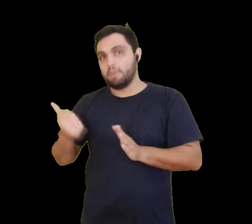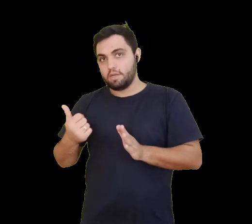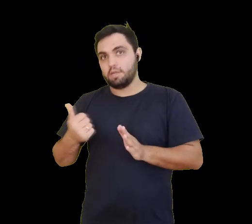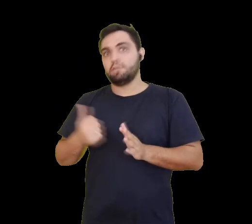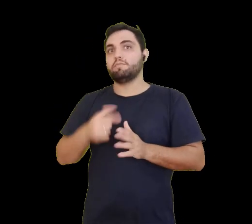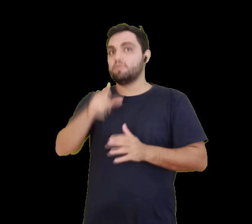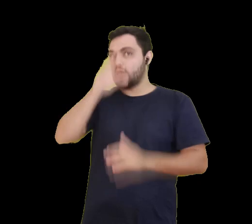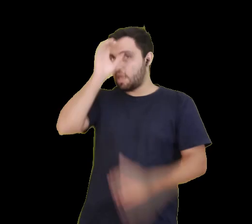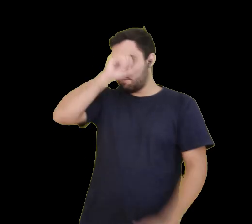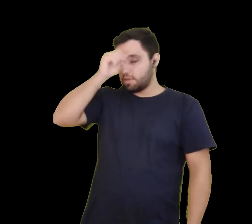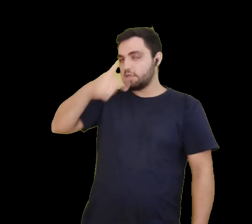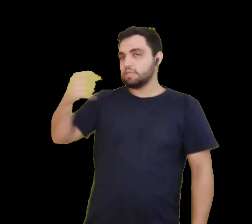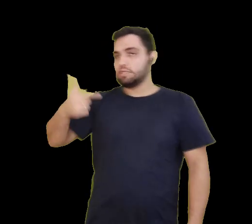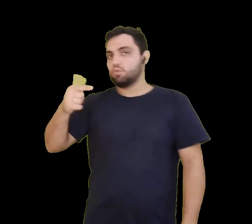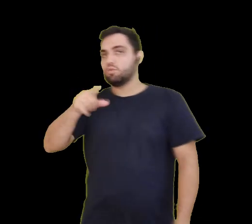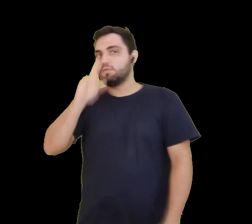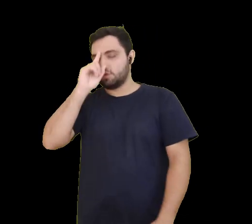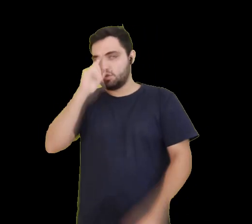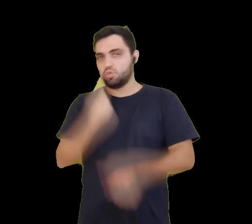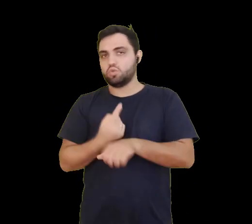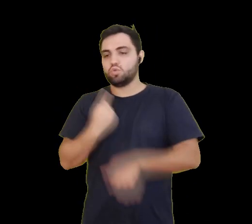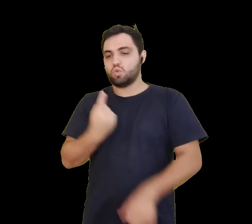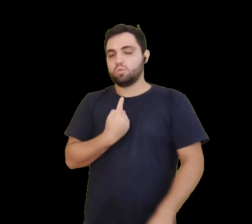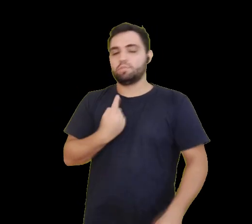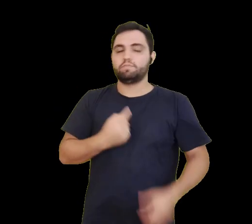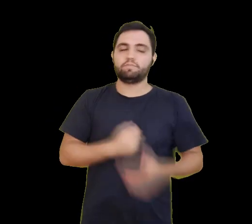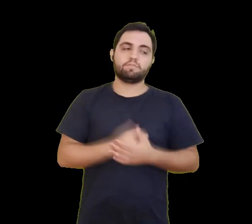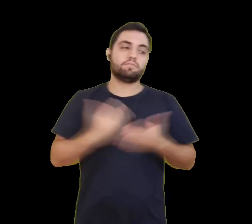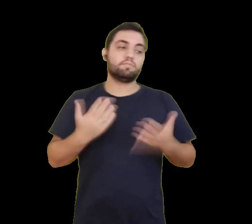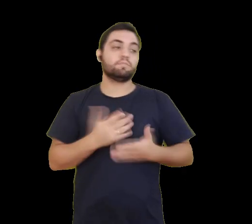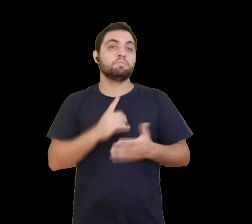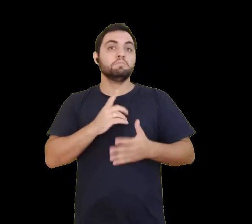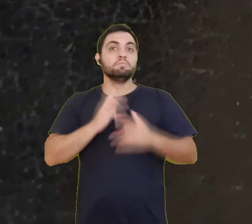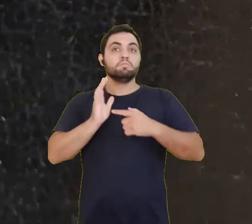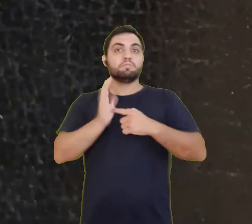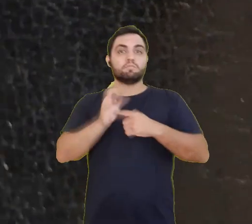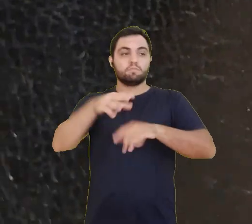sozinho. Bom, vamos lá. Agora você vai fazer a impressão.